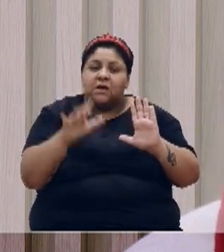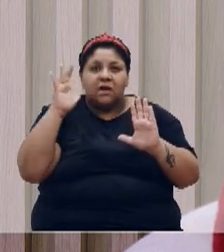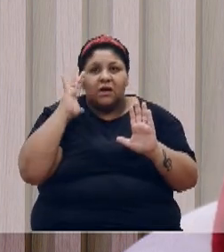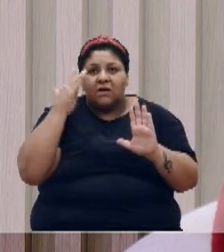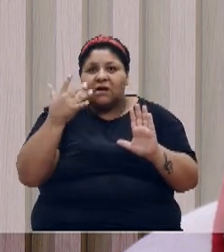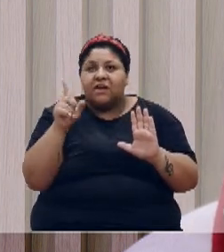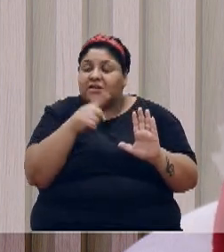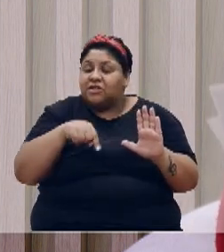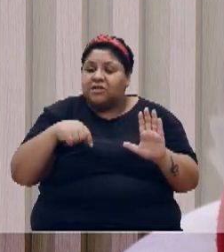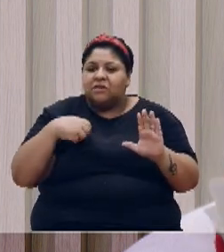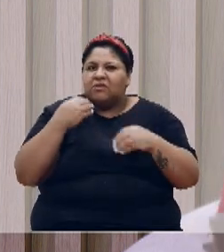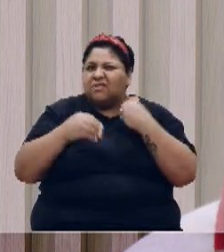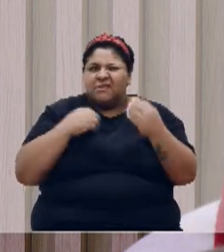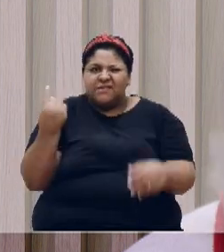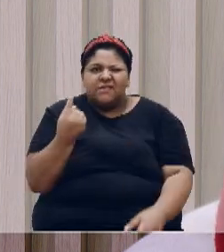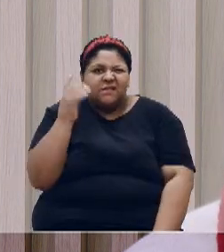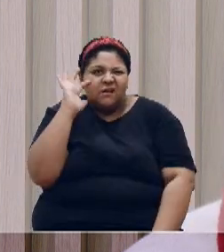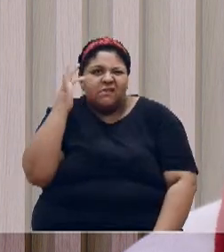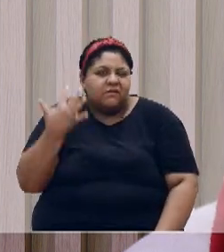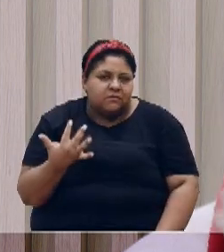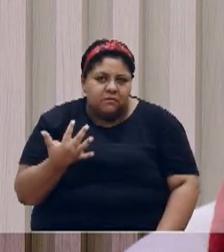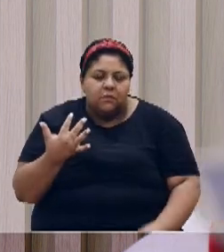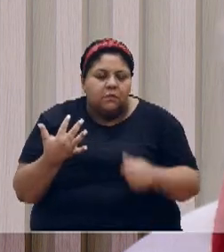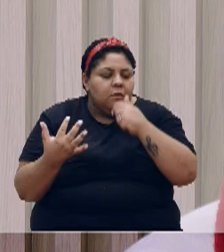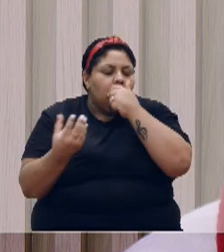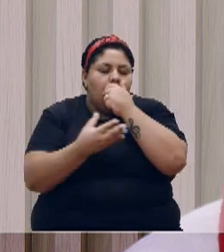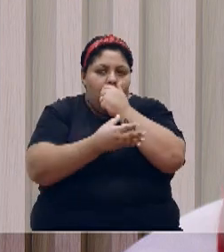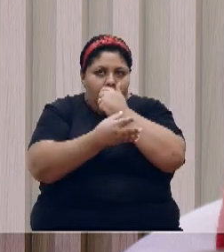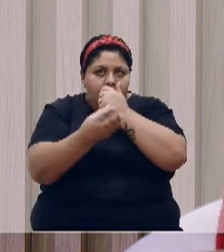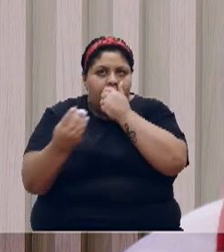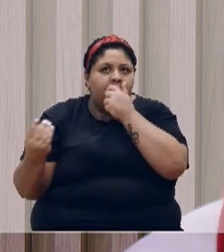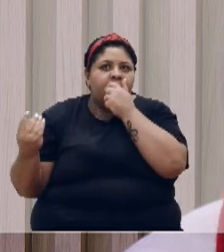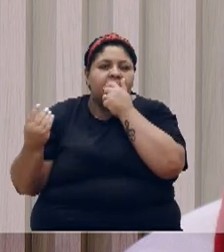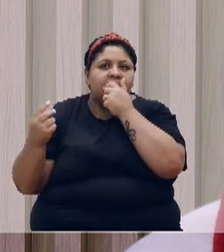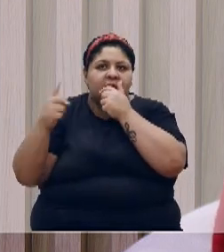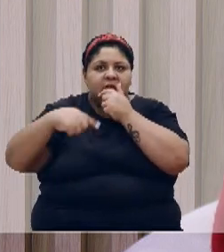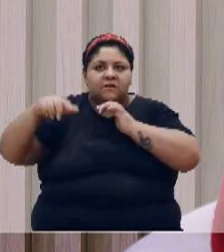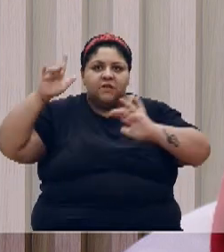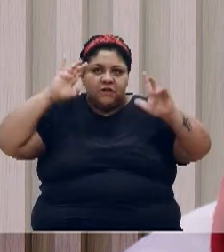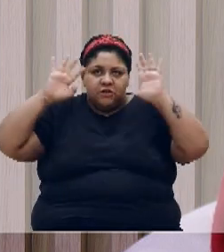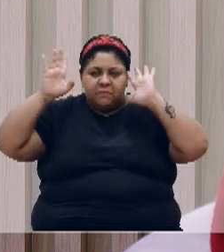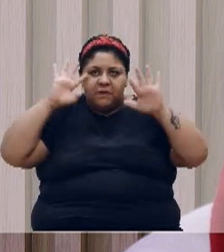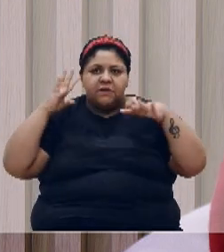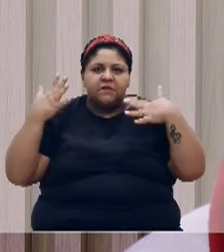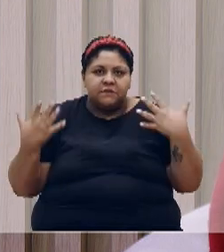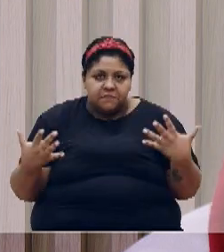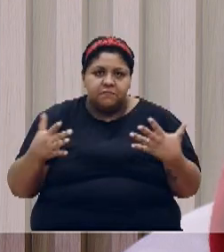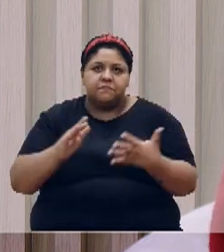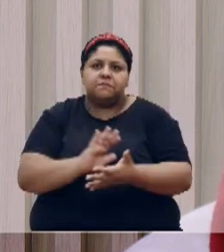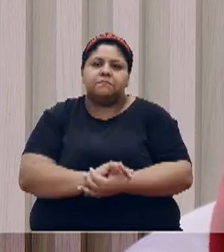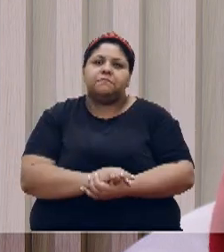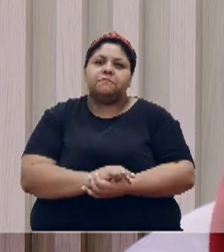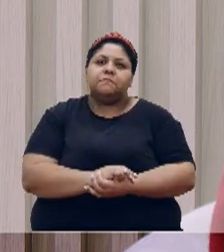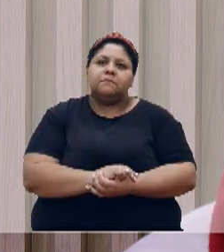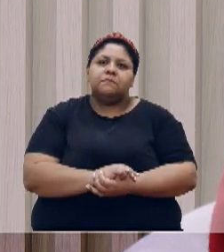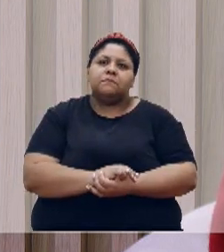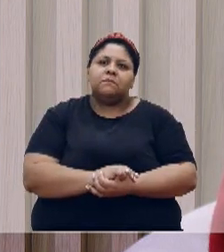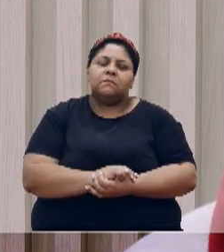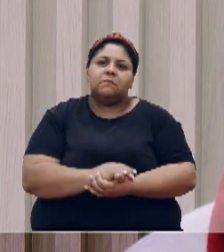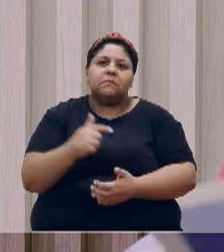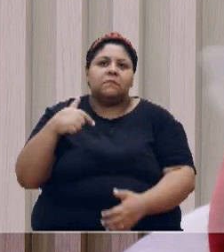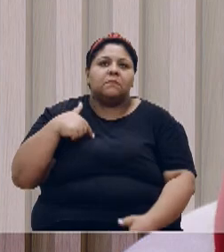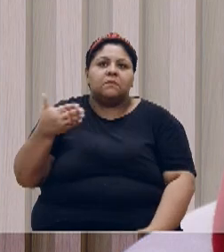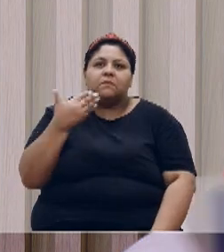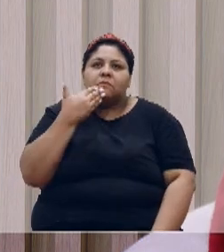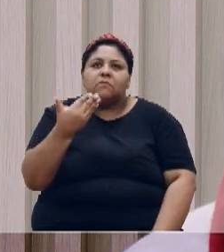não tá sozinha. Que isso acontece muito, muito mais do que a gente imagina até. E eu queria pedir para